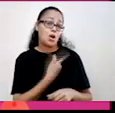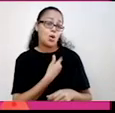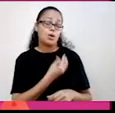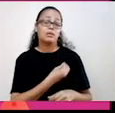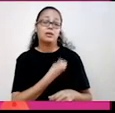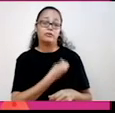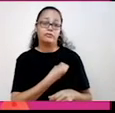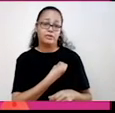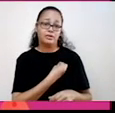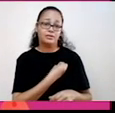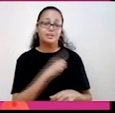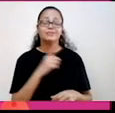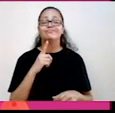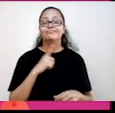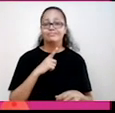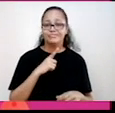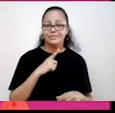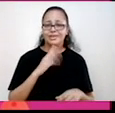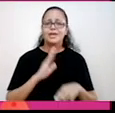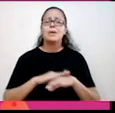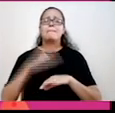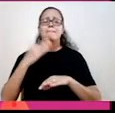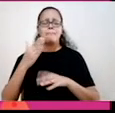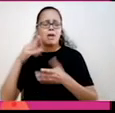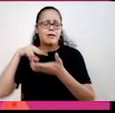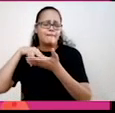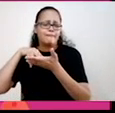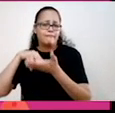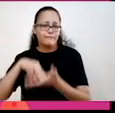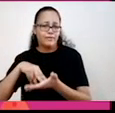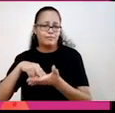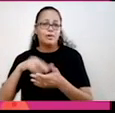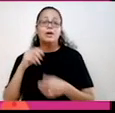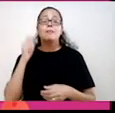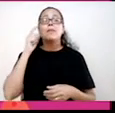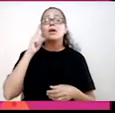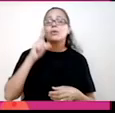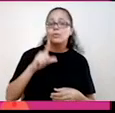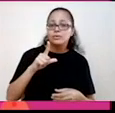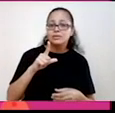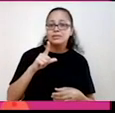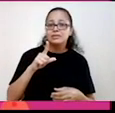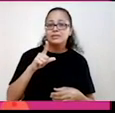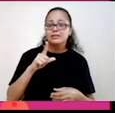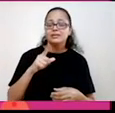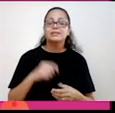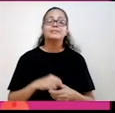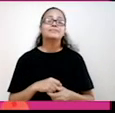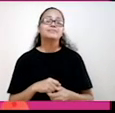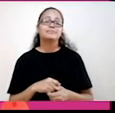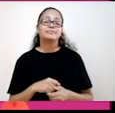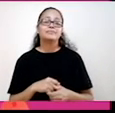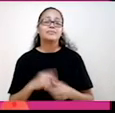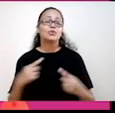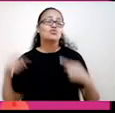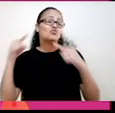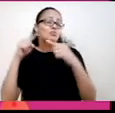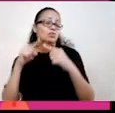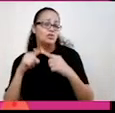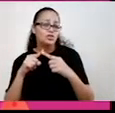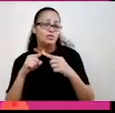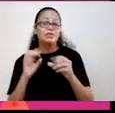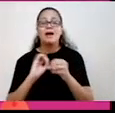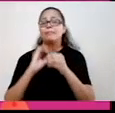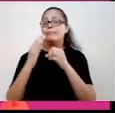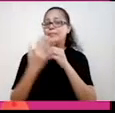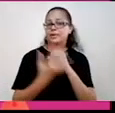gente, tem que ter um pouco mais de persistência, né, para a gente conseguir atingir os objetivos. Eu acho que essa pandemia